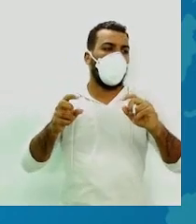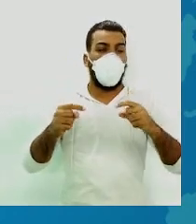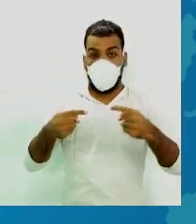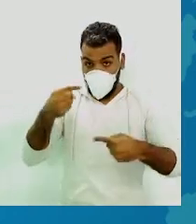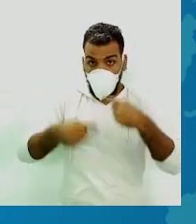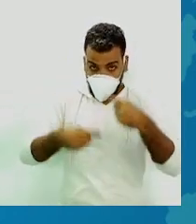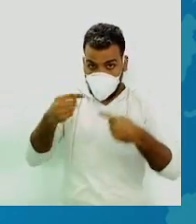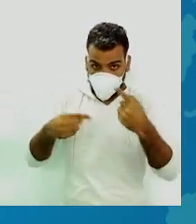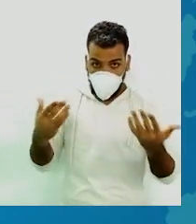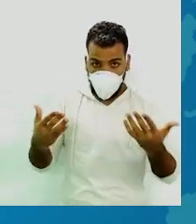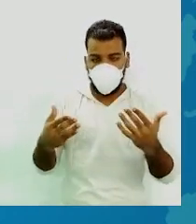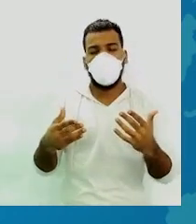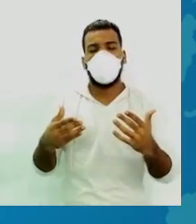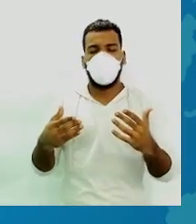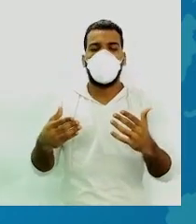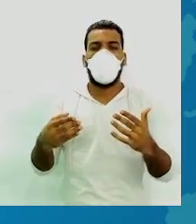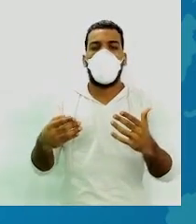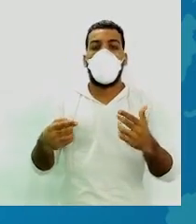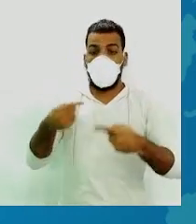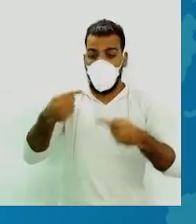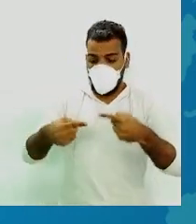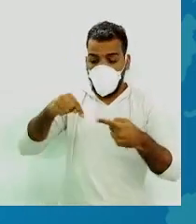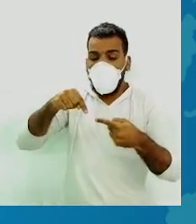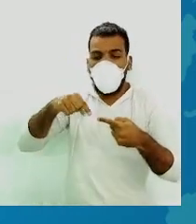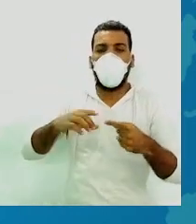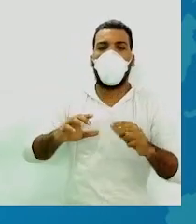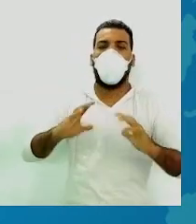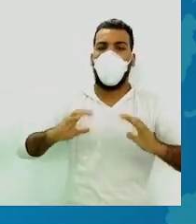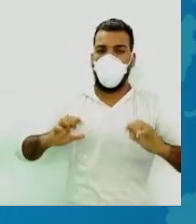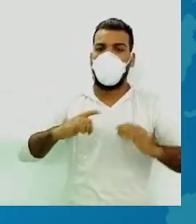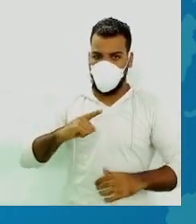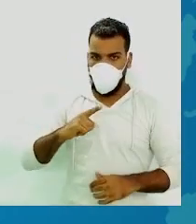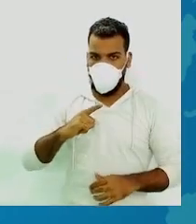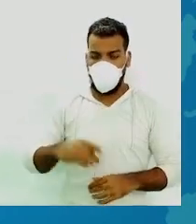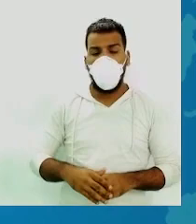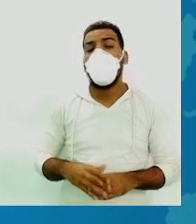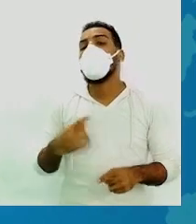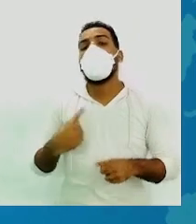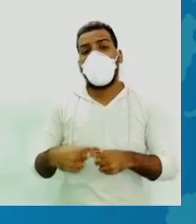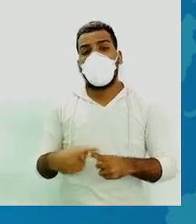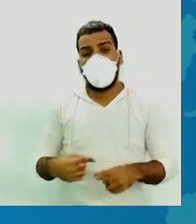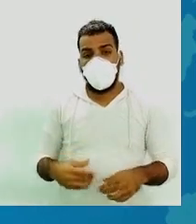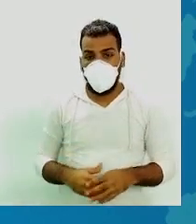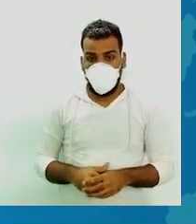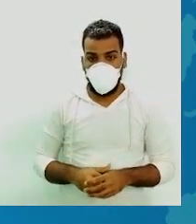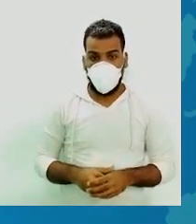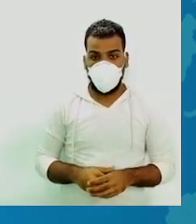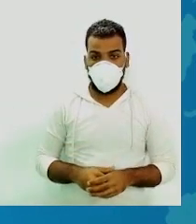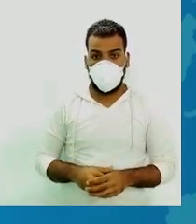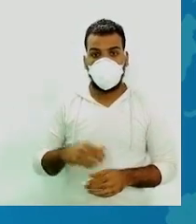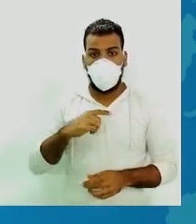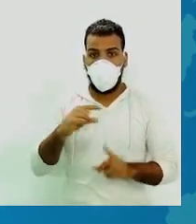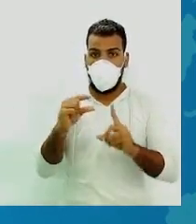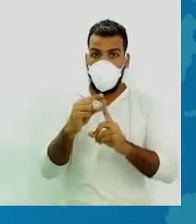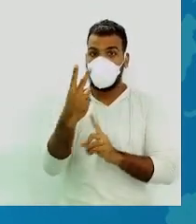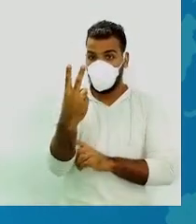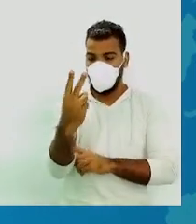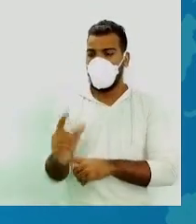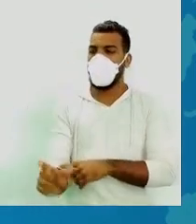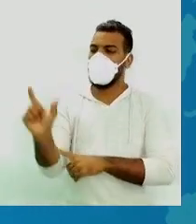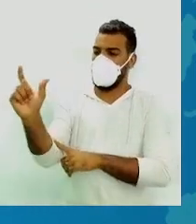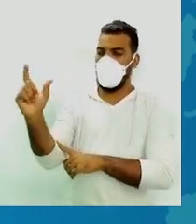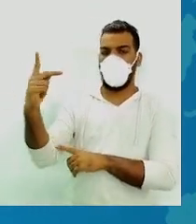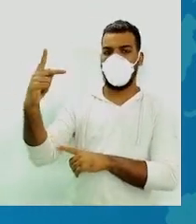política, a gente fala sobre a questão da ética. Por quê? A palavra política é a junção de duas palavras. Polis,